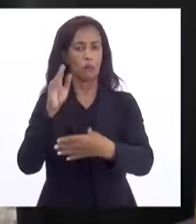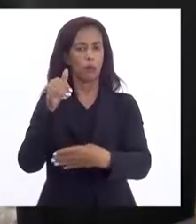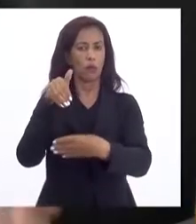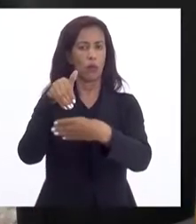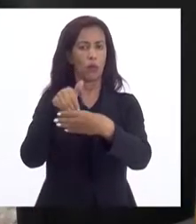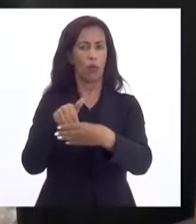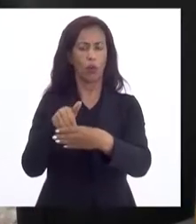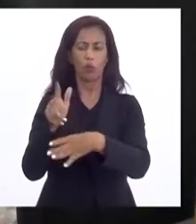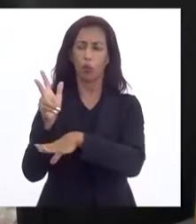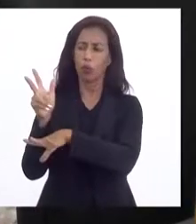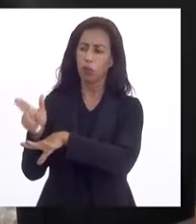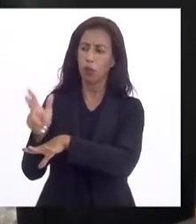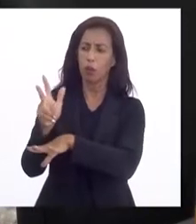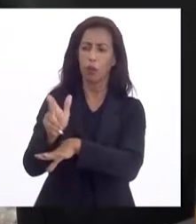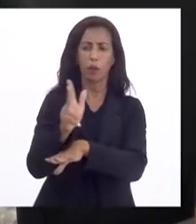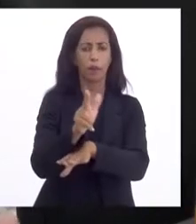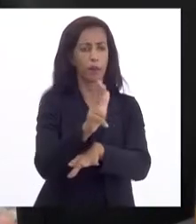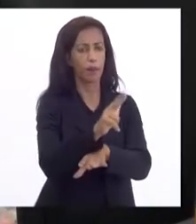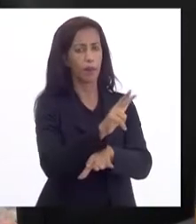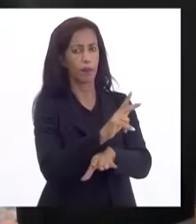de todos os parlamentares.